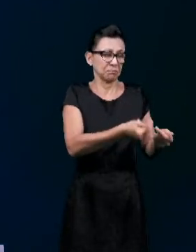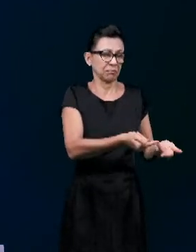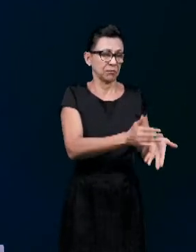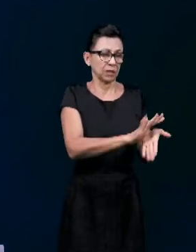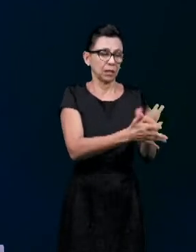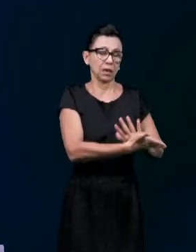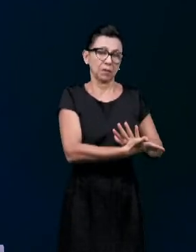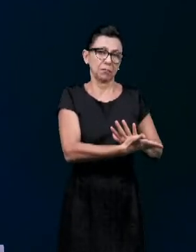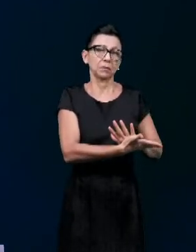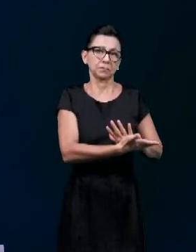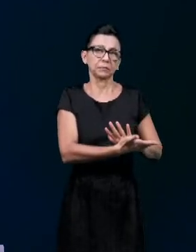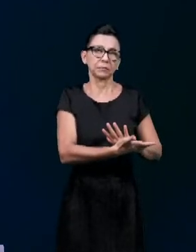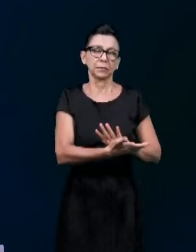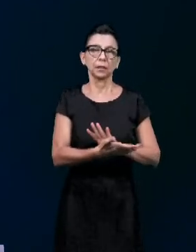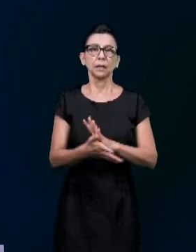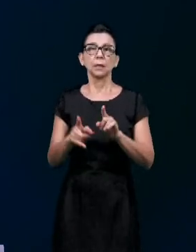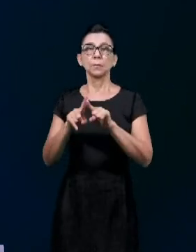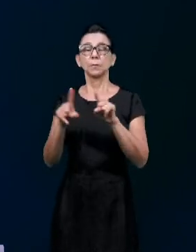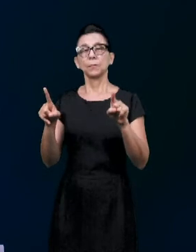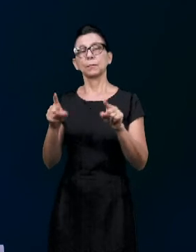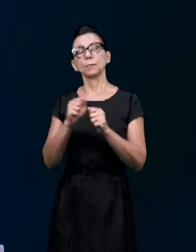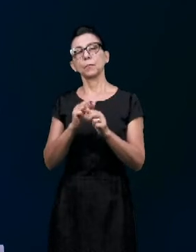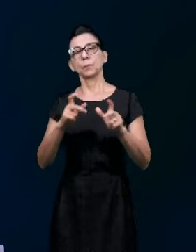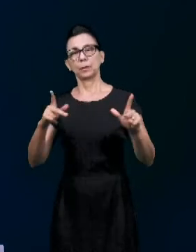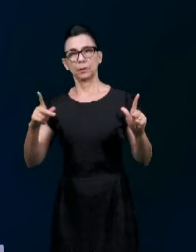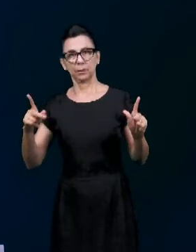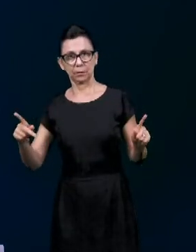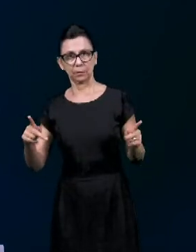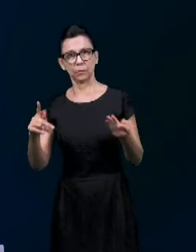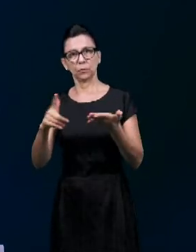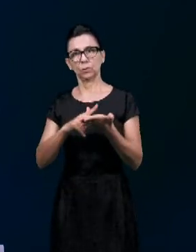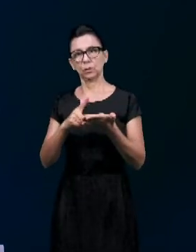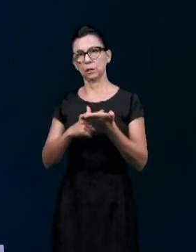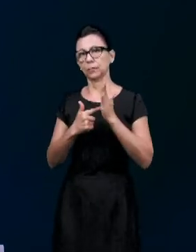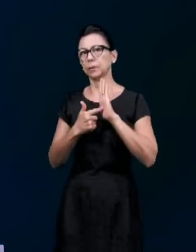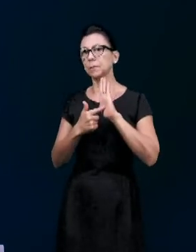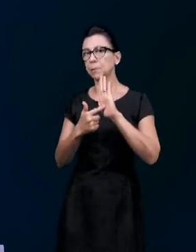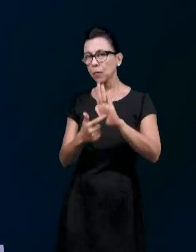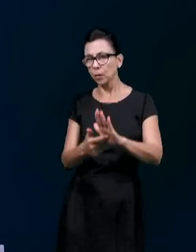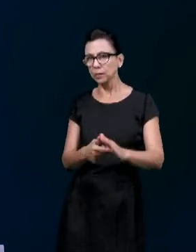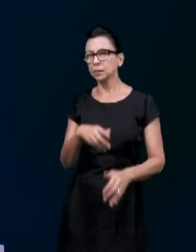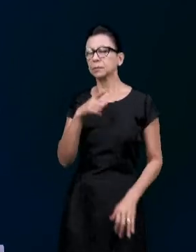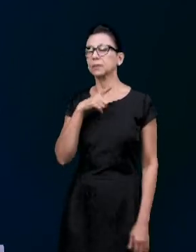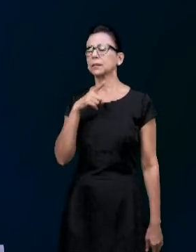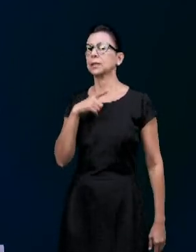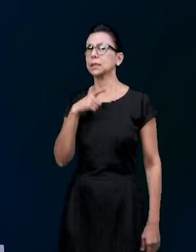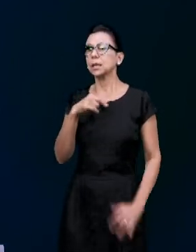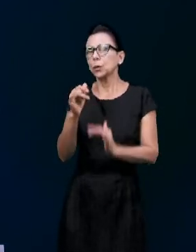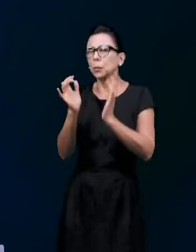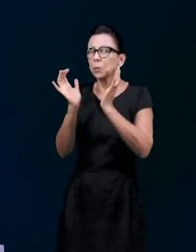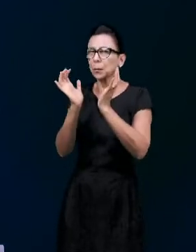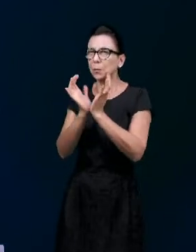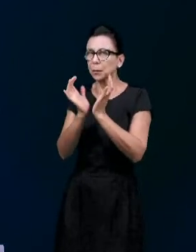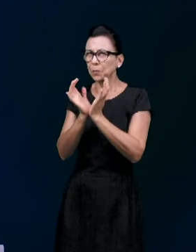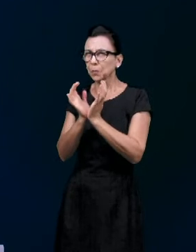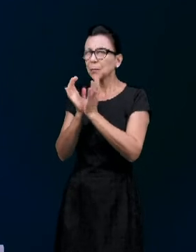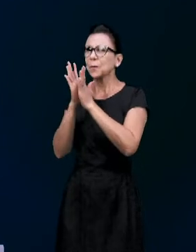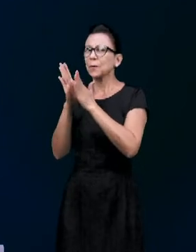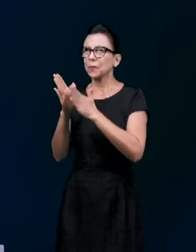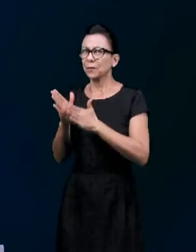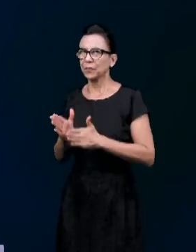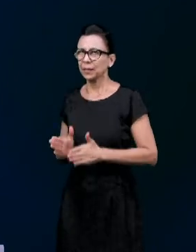como diz no livro de Apocalipse, existem servos fiéis que reconhecem que não